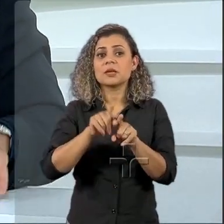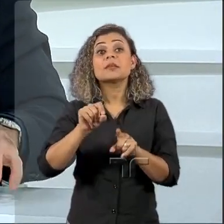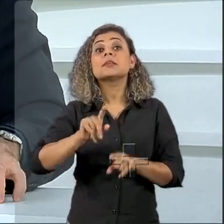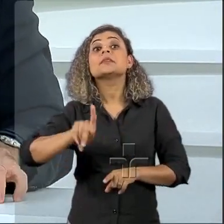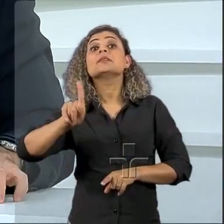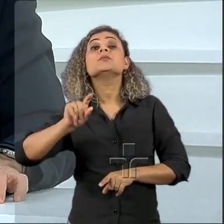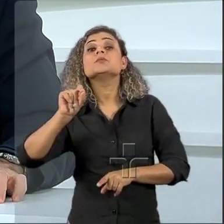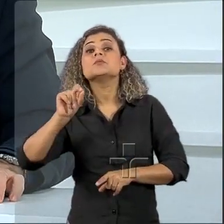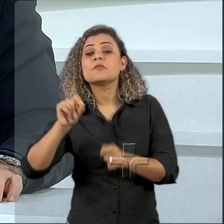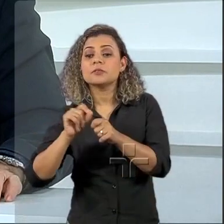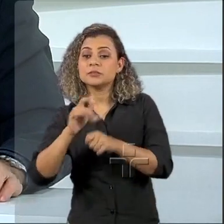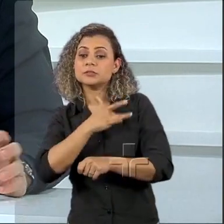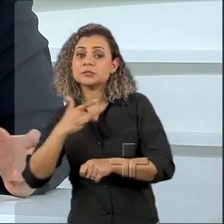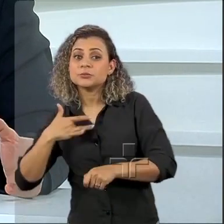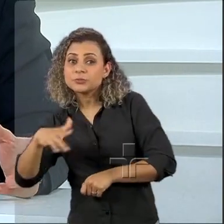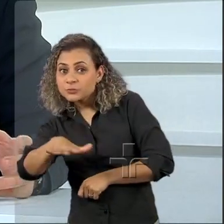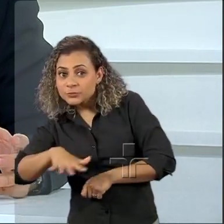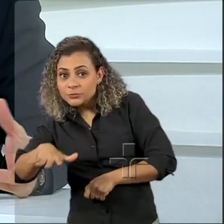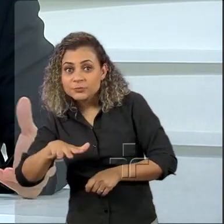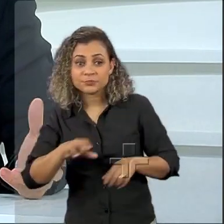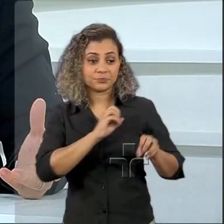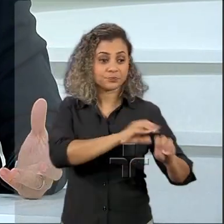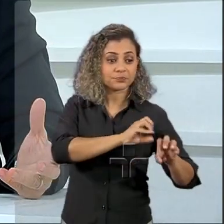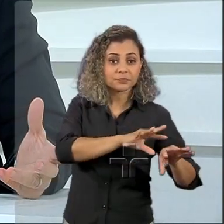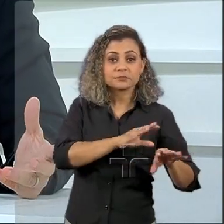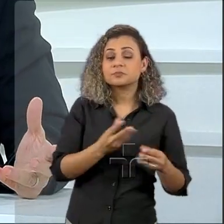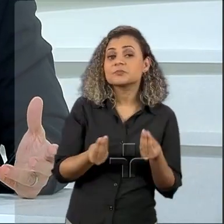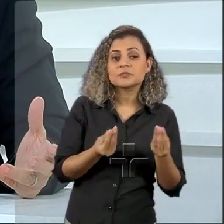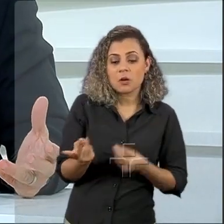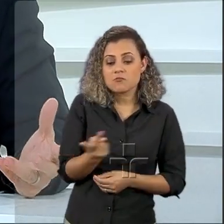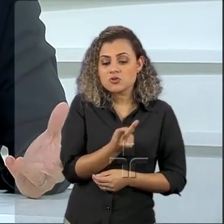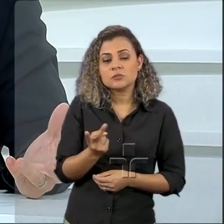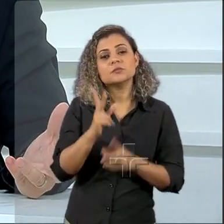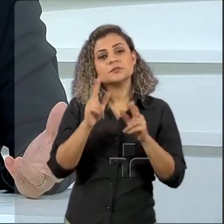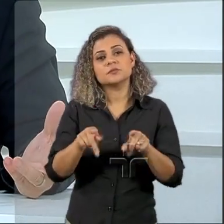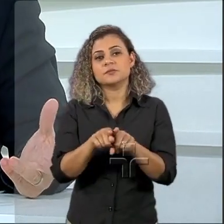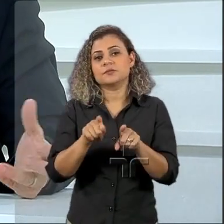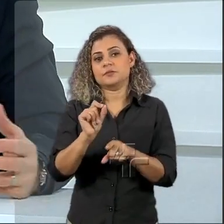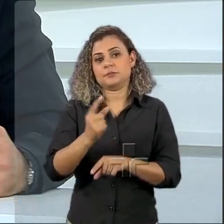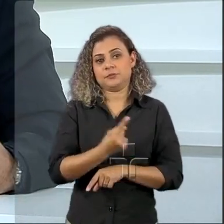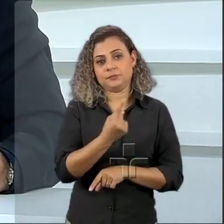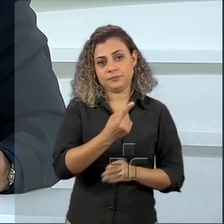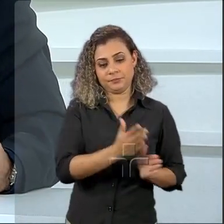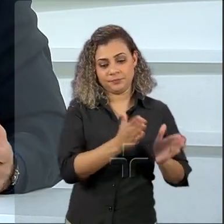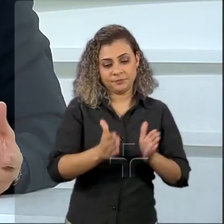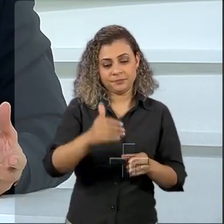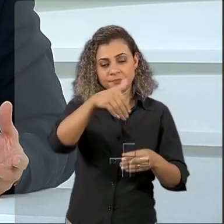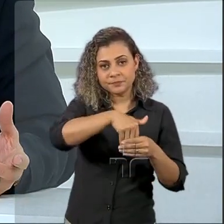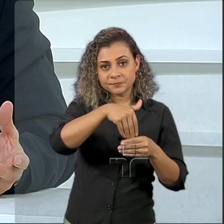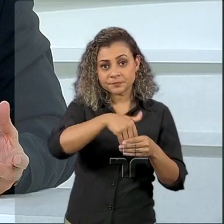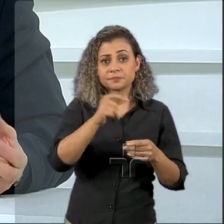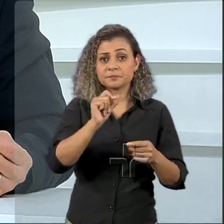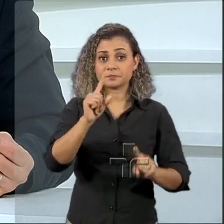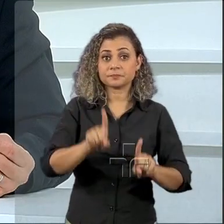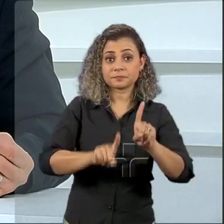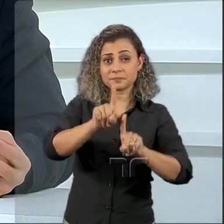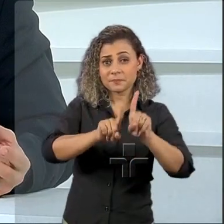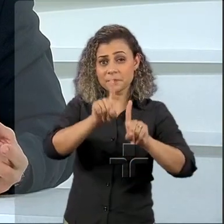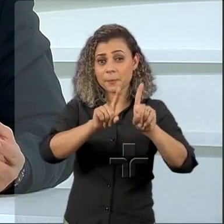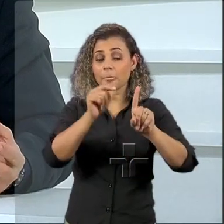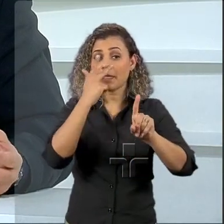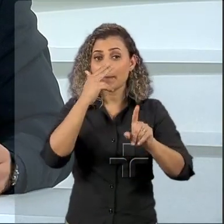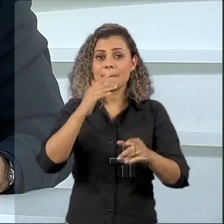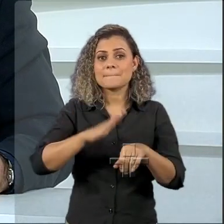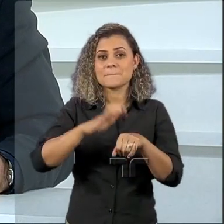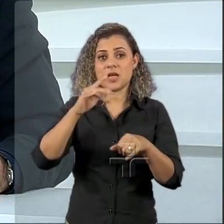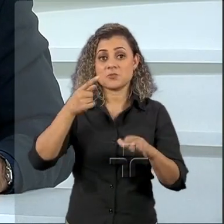em saúde, educação? É menos uma disputa simbólica, como foi em boa medida no primeiro turno, e passa a ser uma disputa um pouco mais